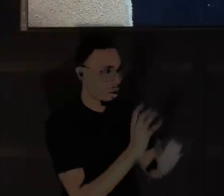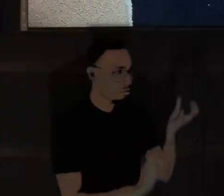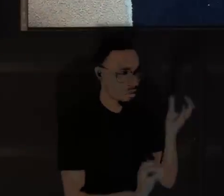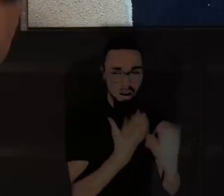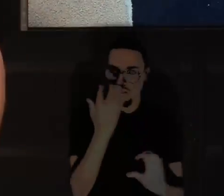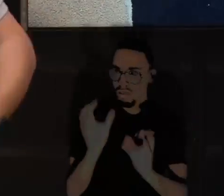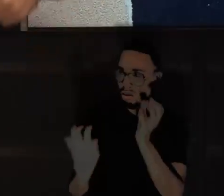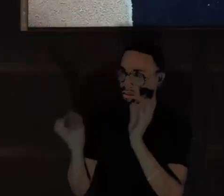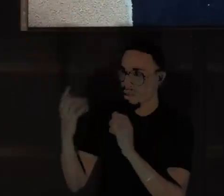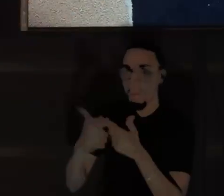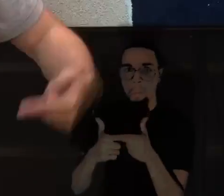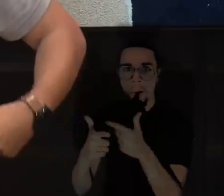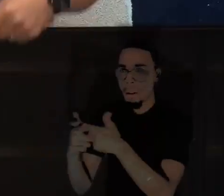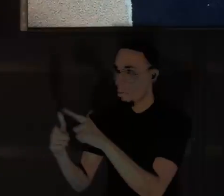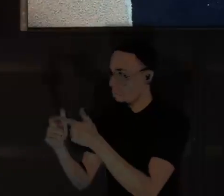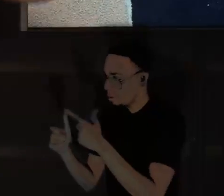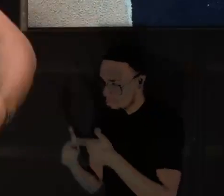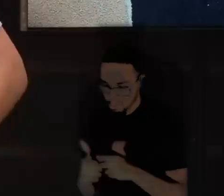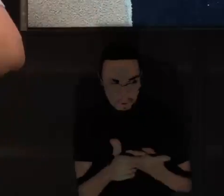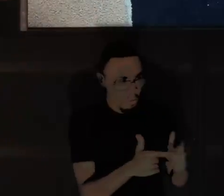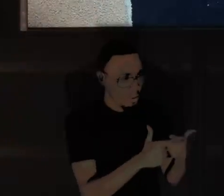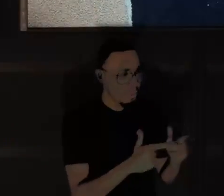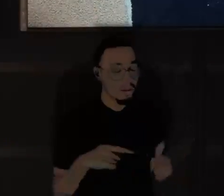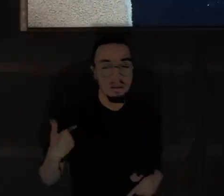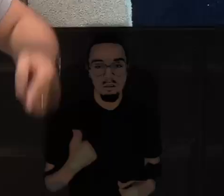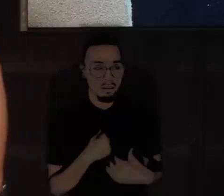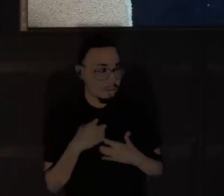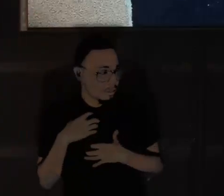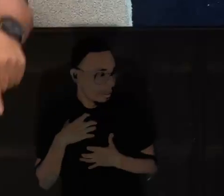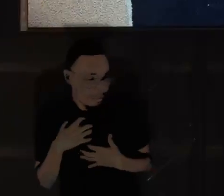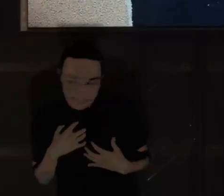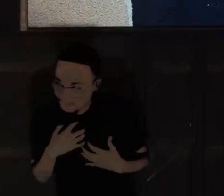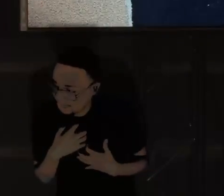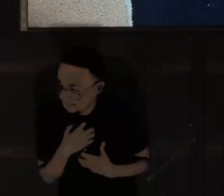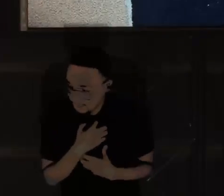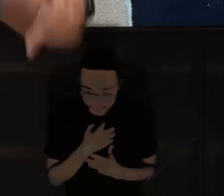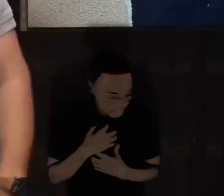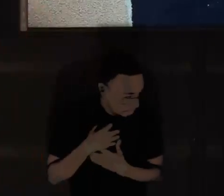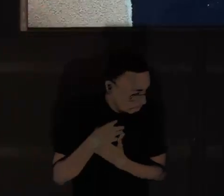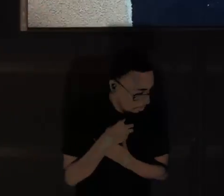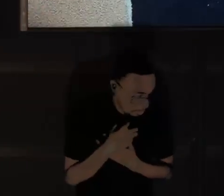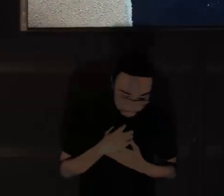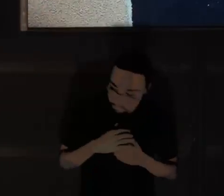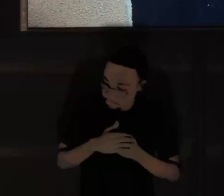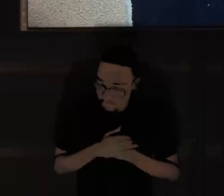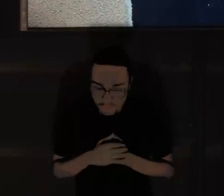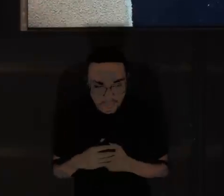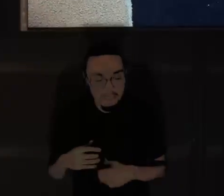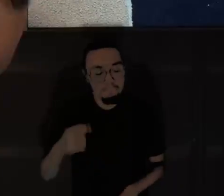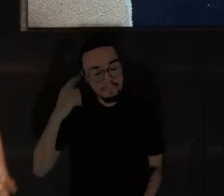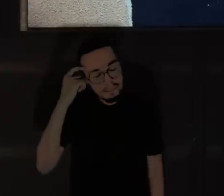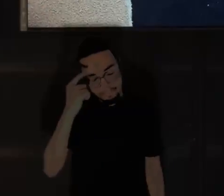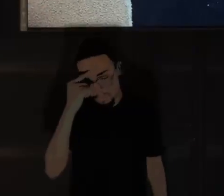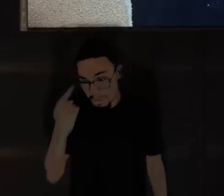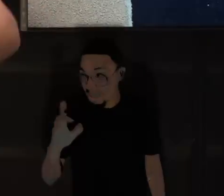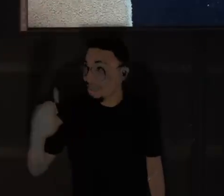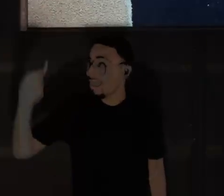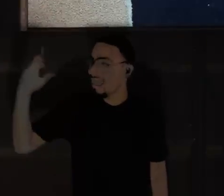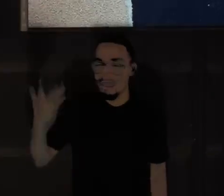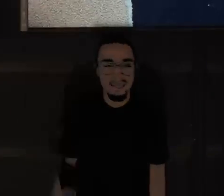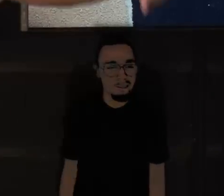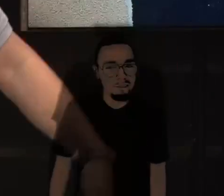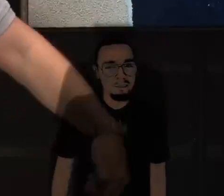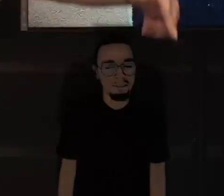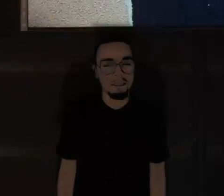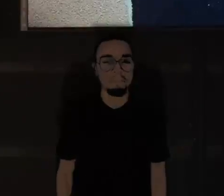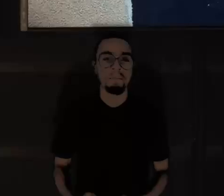vida, uma síndrome tão terrível, uma síndrome fazendo você falar o que nunca deveria, pensar o que nunca deveria, fazer aliança com quem nunca